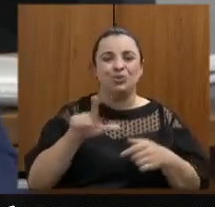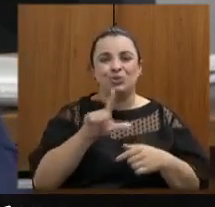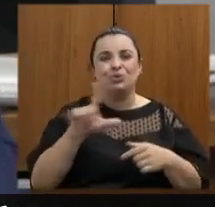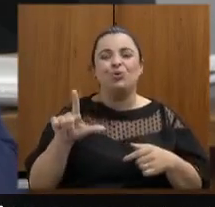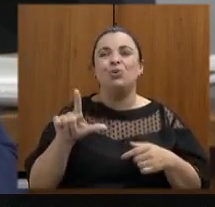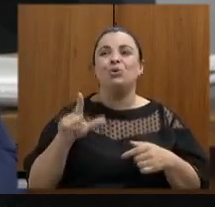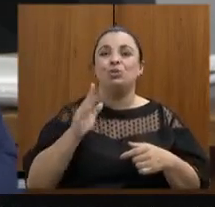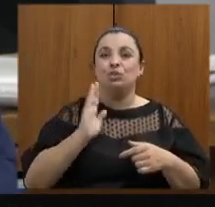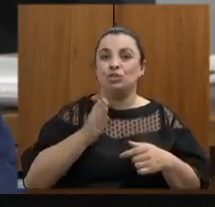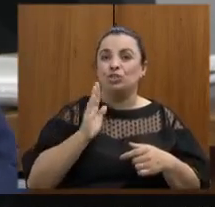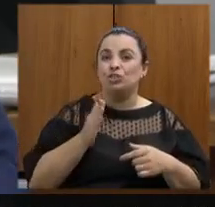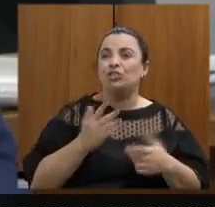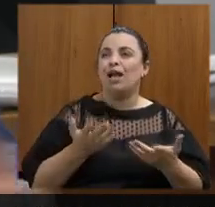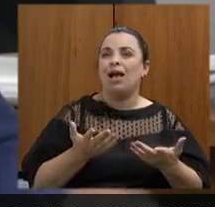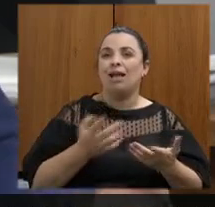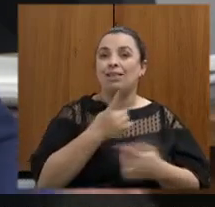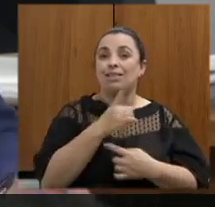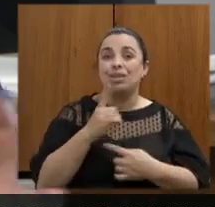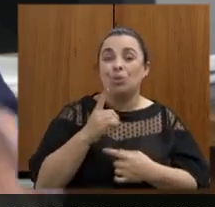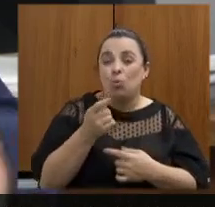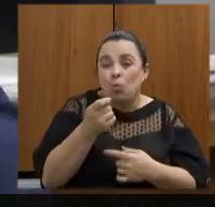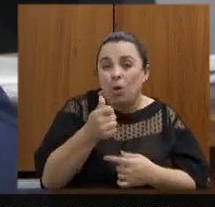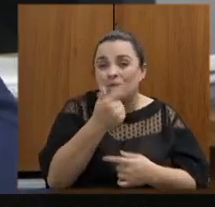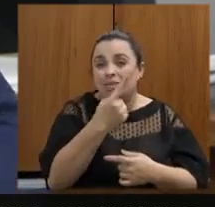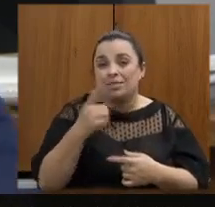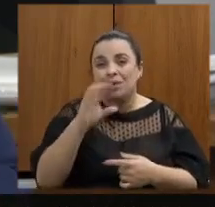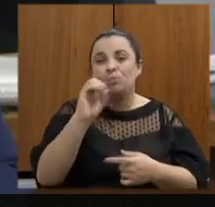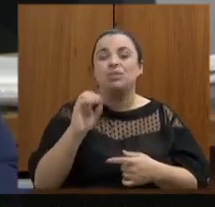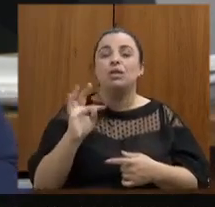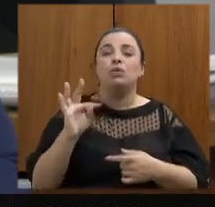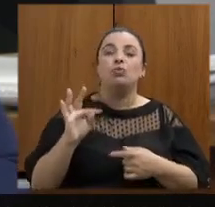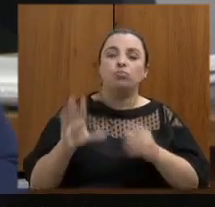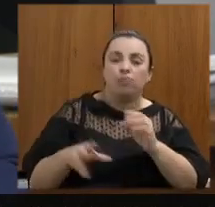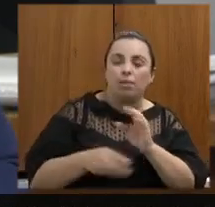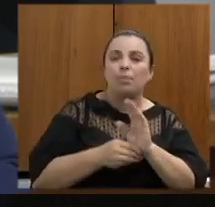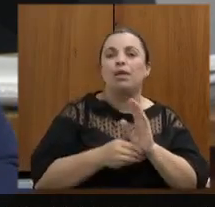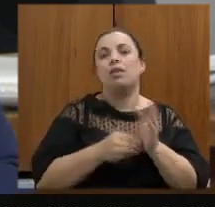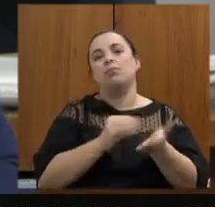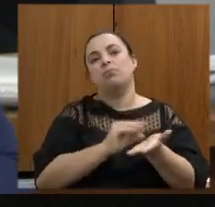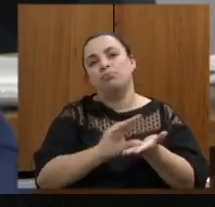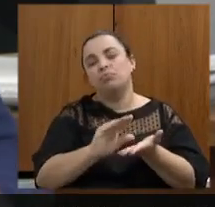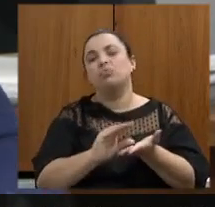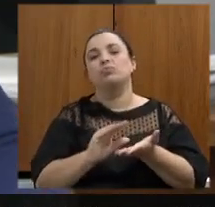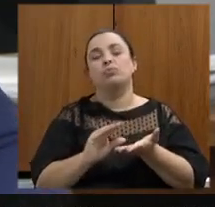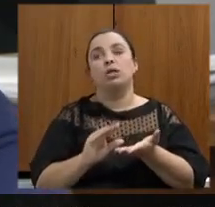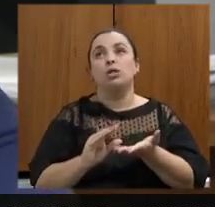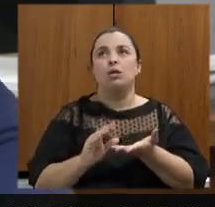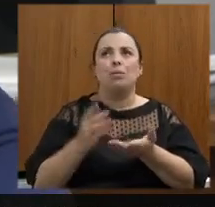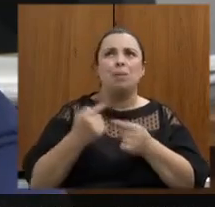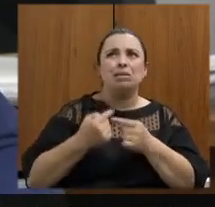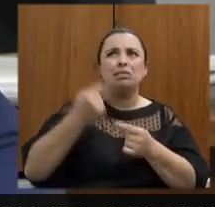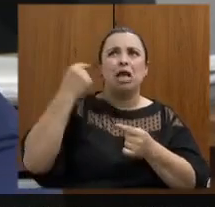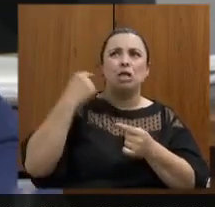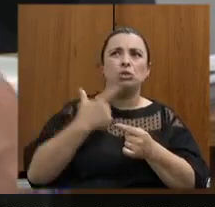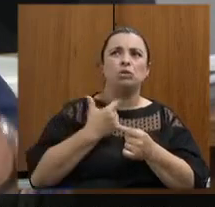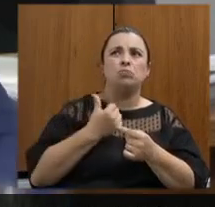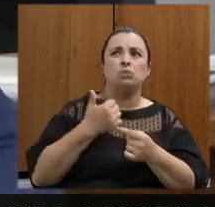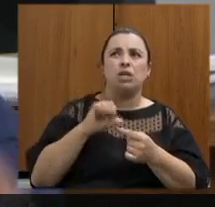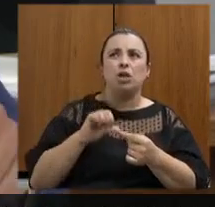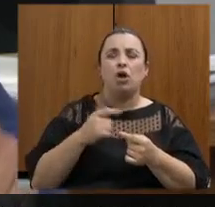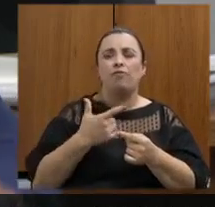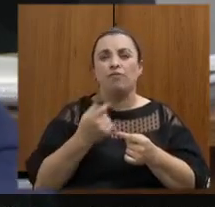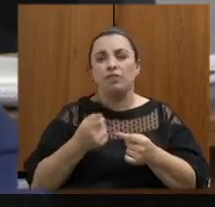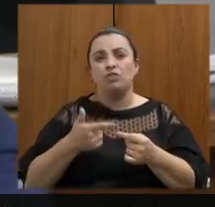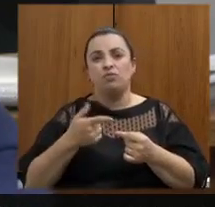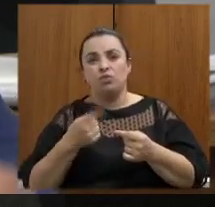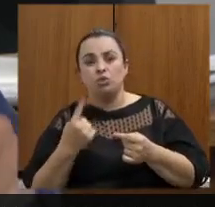julho com nível de execução tão alto Somando todos os anos do do nosso governo do estado 2019 20 e